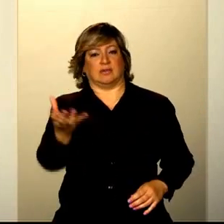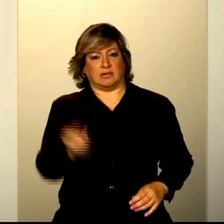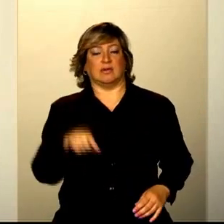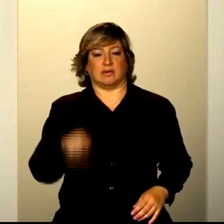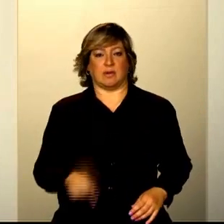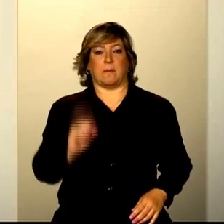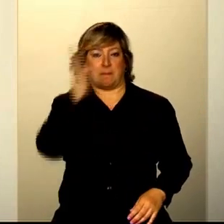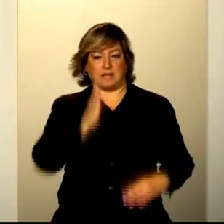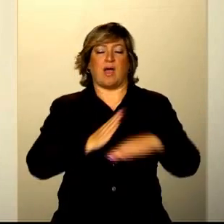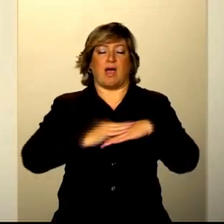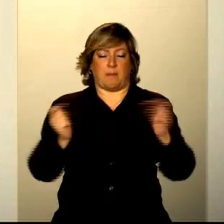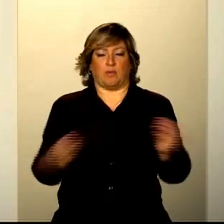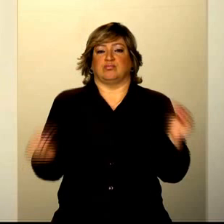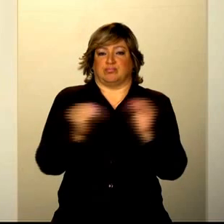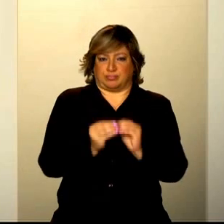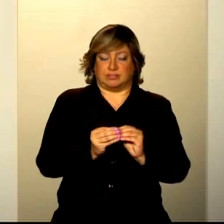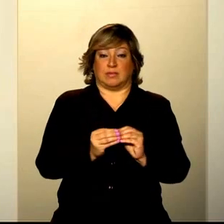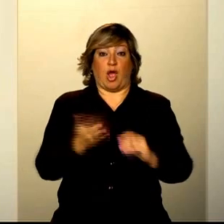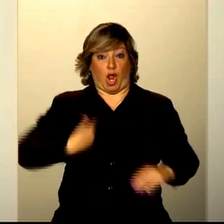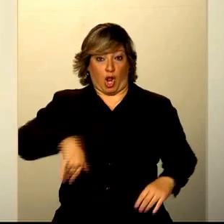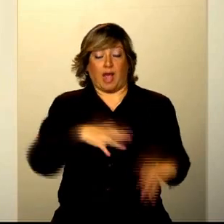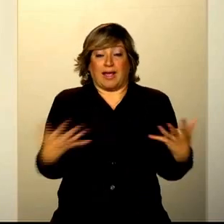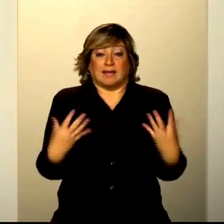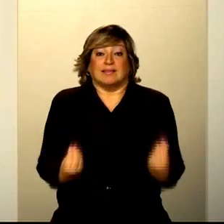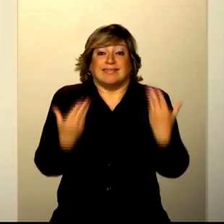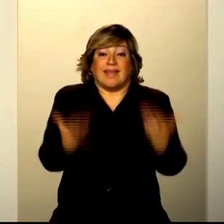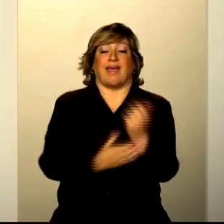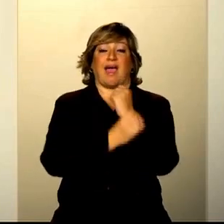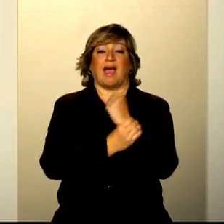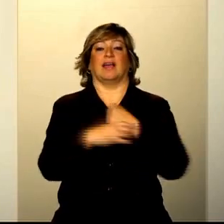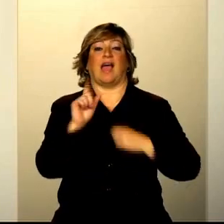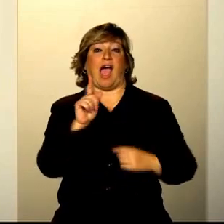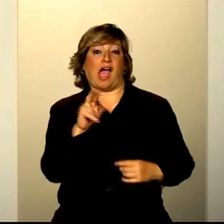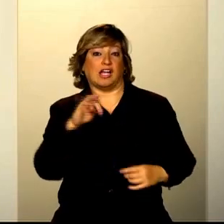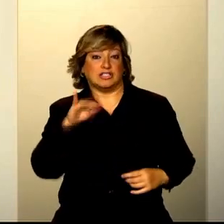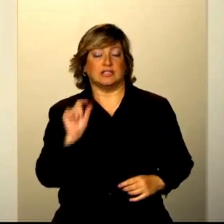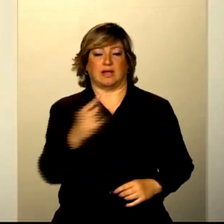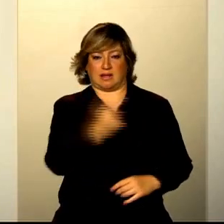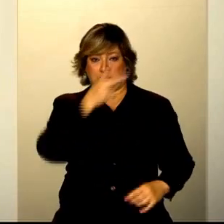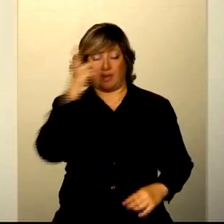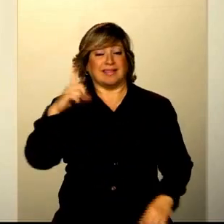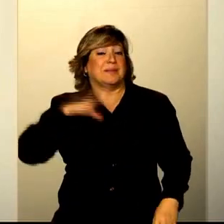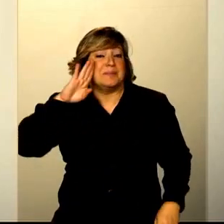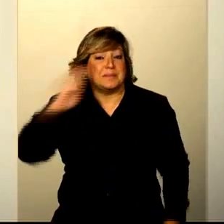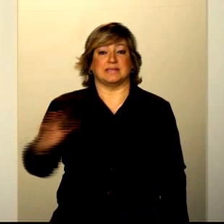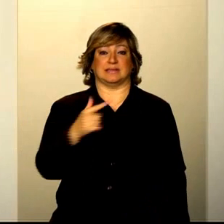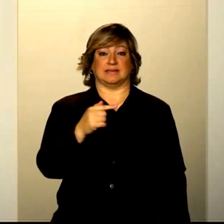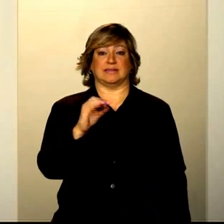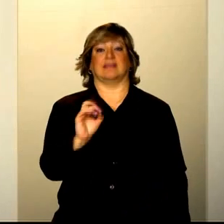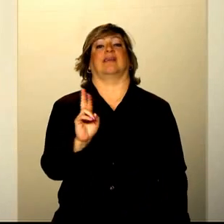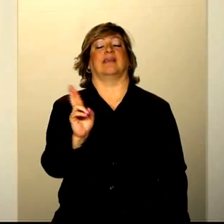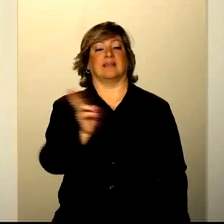benefício do Brasil carinhoso nós Luciano queremos garantir que cada pessoa tenha no mínimo uma